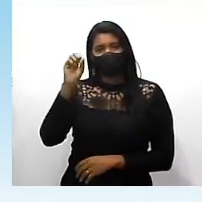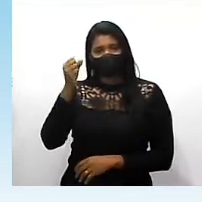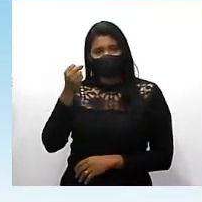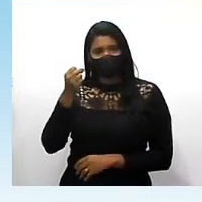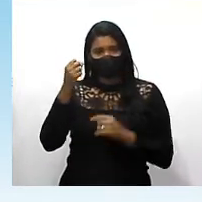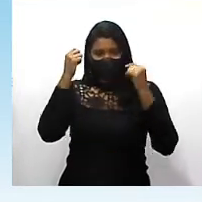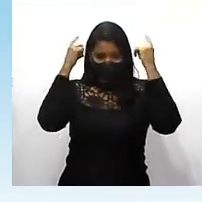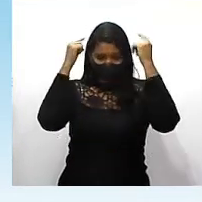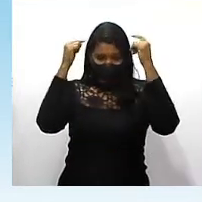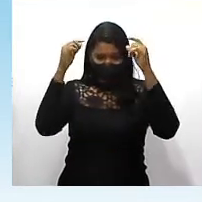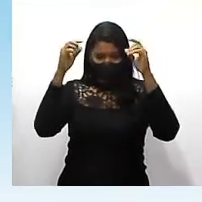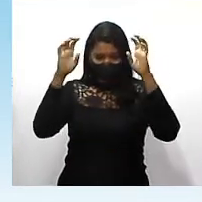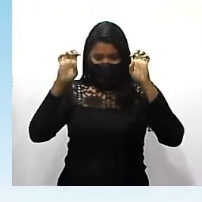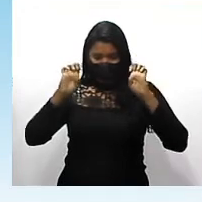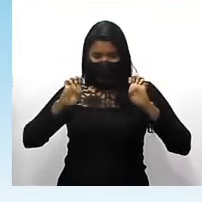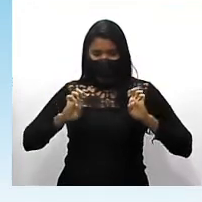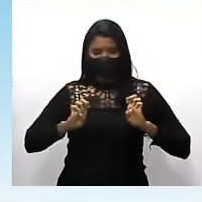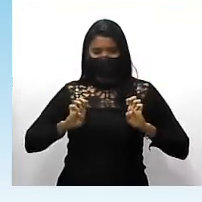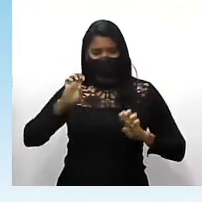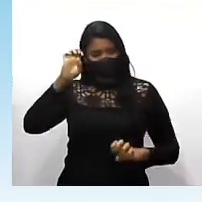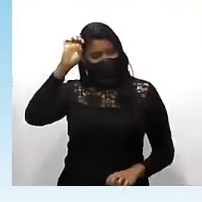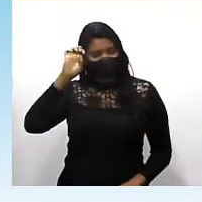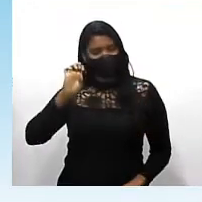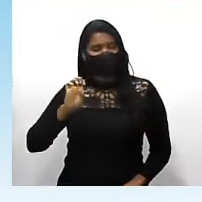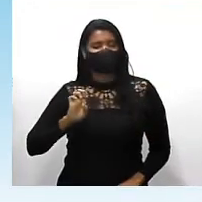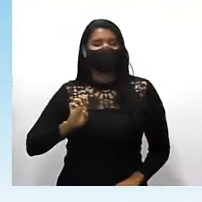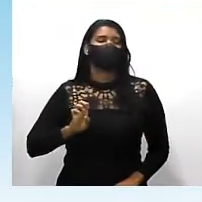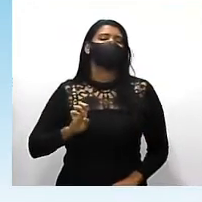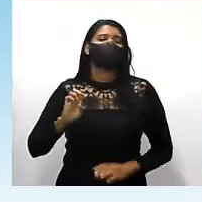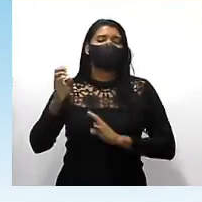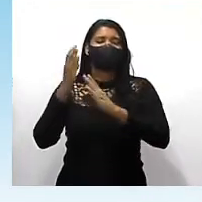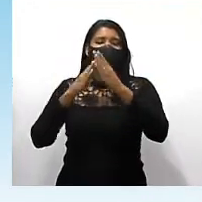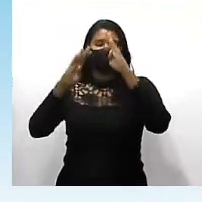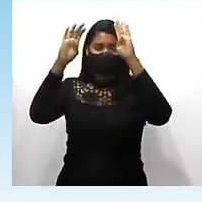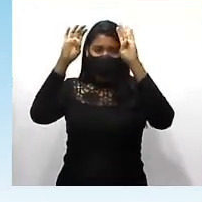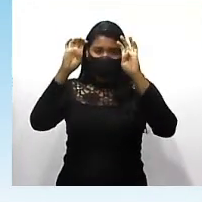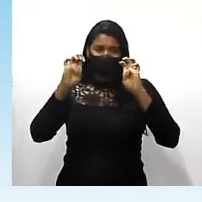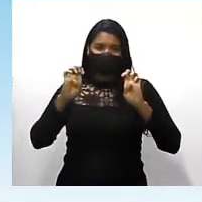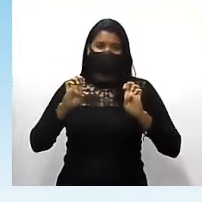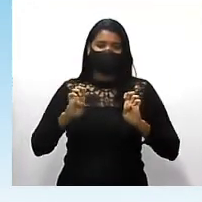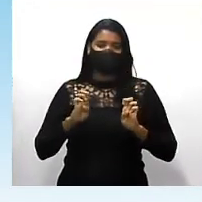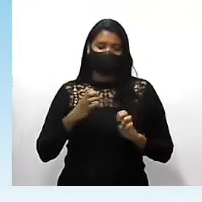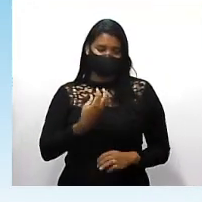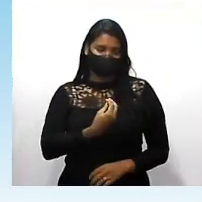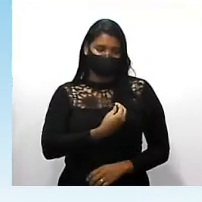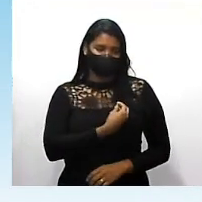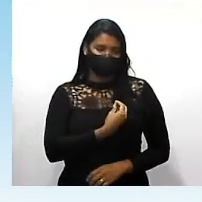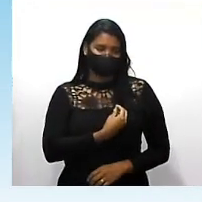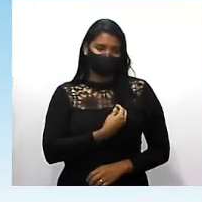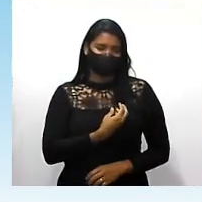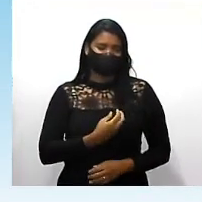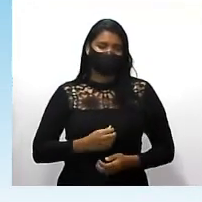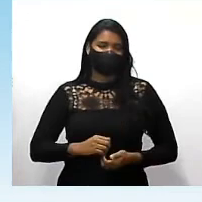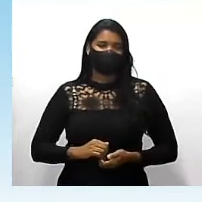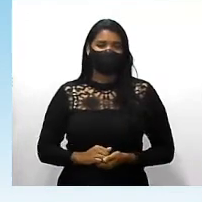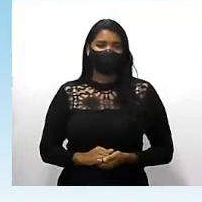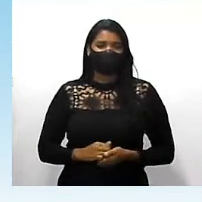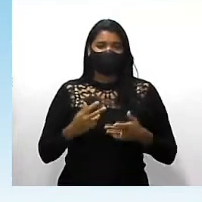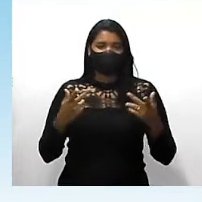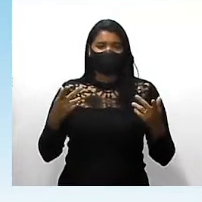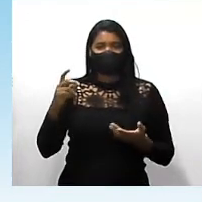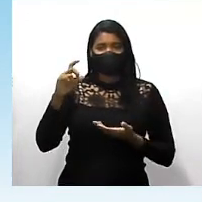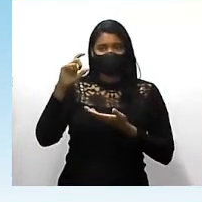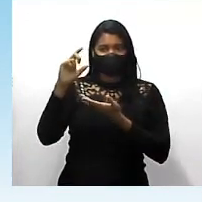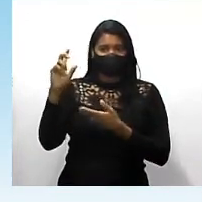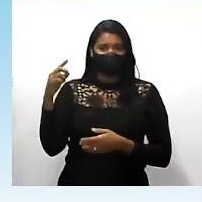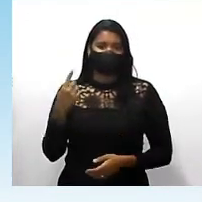quê? Ética, ou seja, a bioética é a ética da vida. Ou seja, em outras palavras,